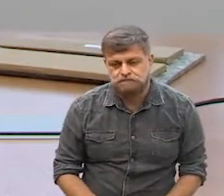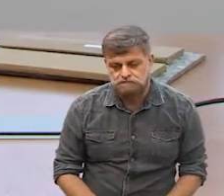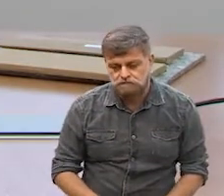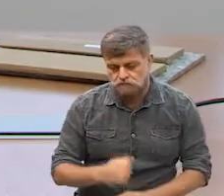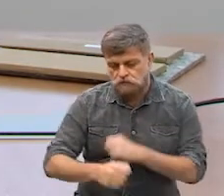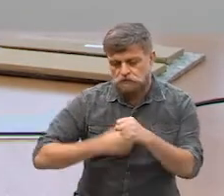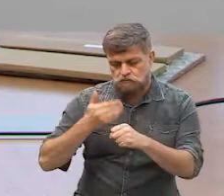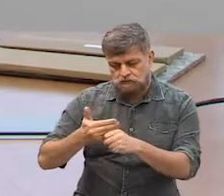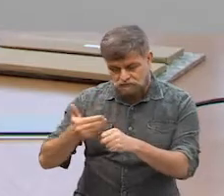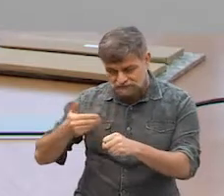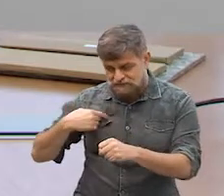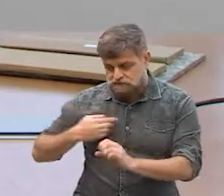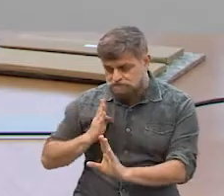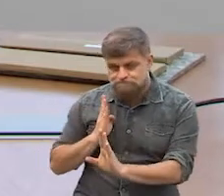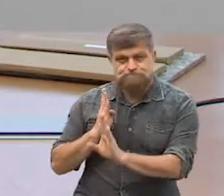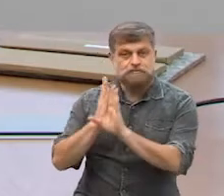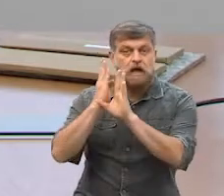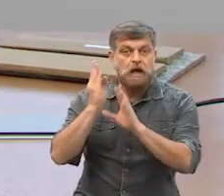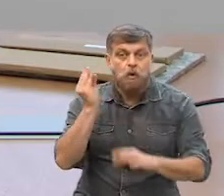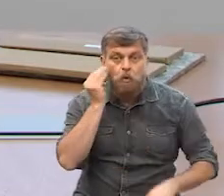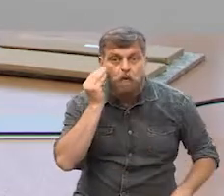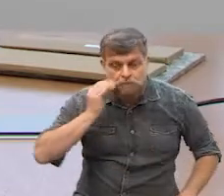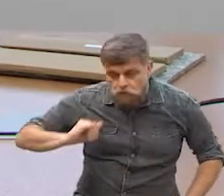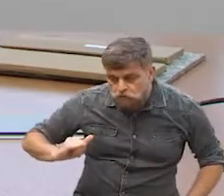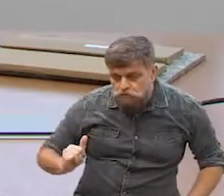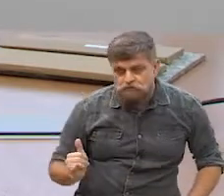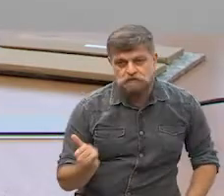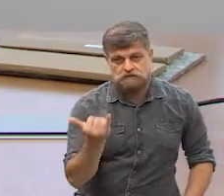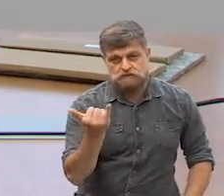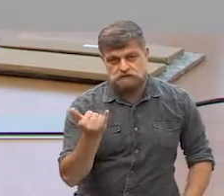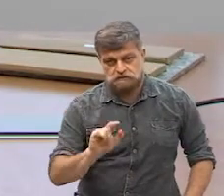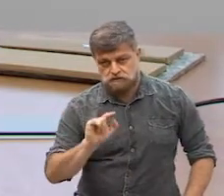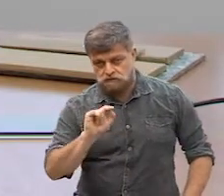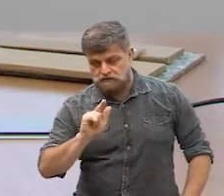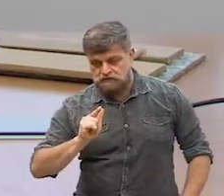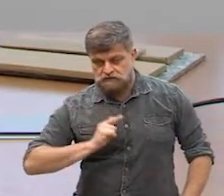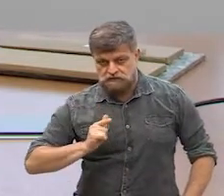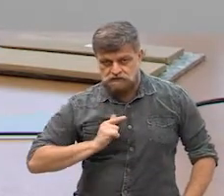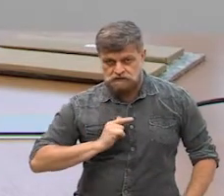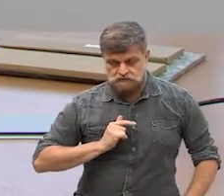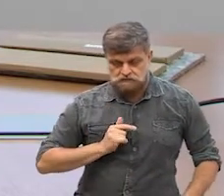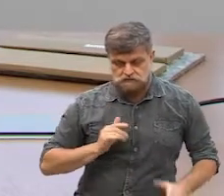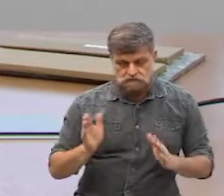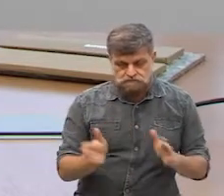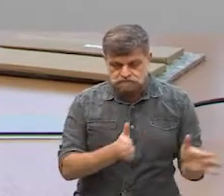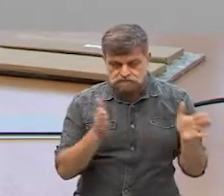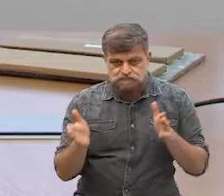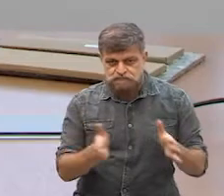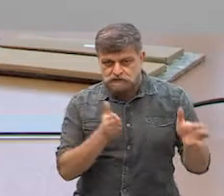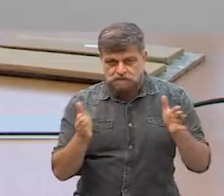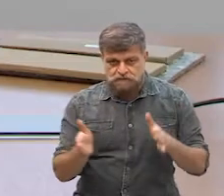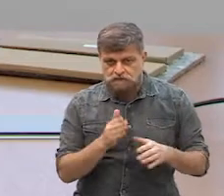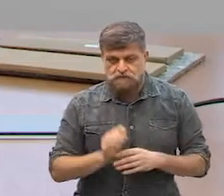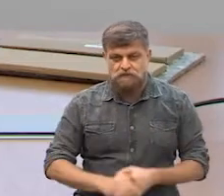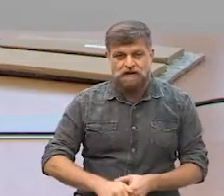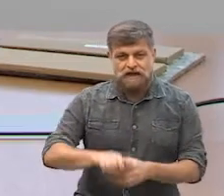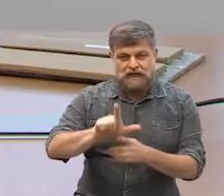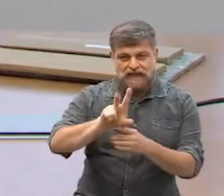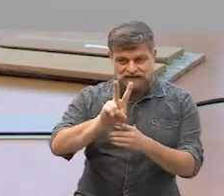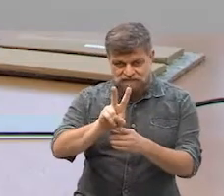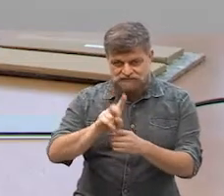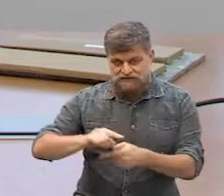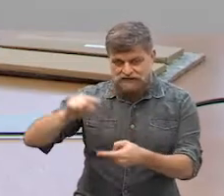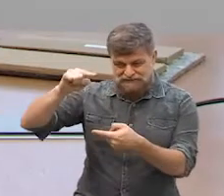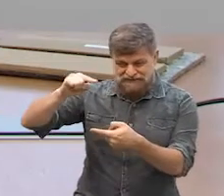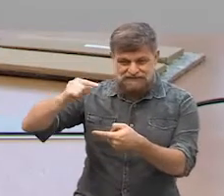do ano passado, a gente identificou essa oportunidade, né, exatamente de estar processando as embalagens de LV, né, essas embalagens